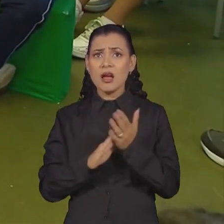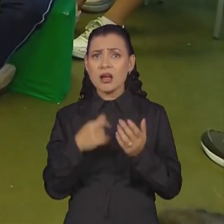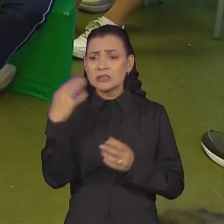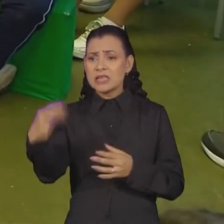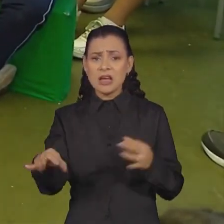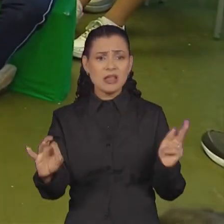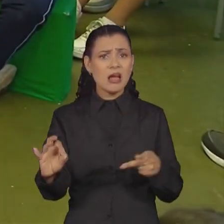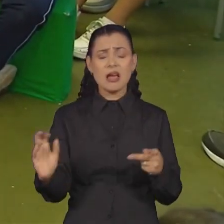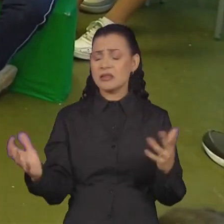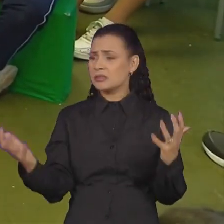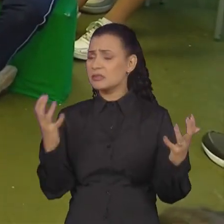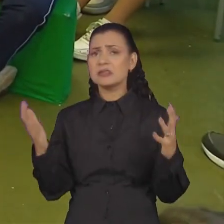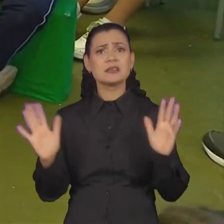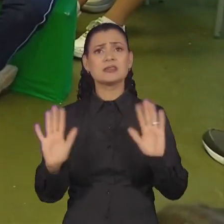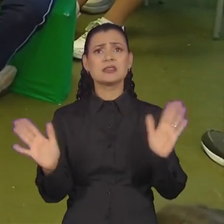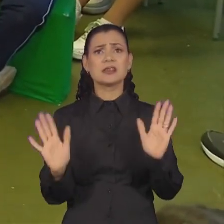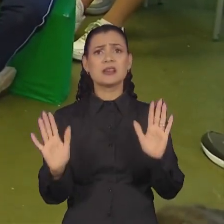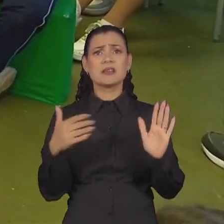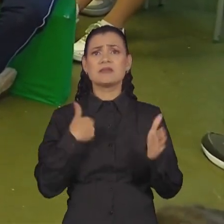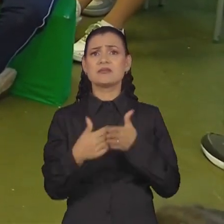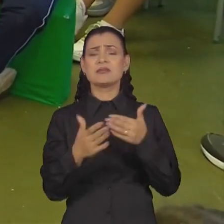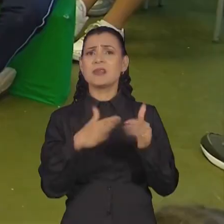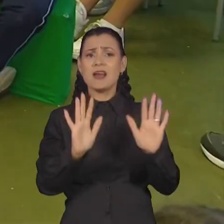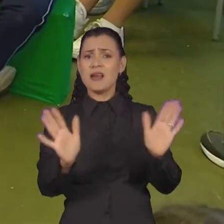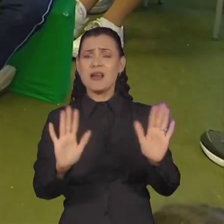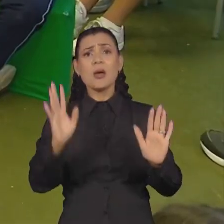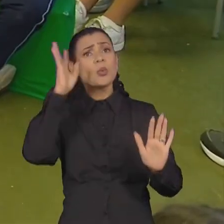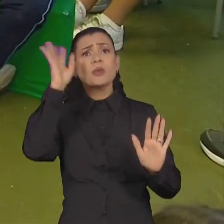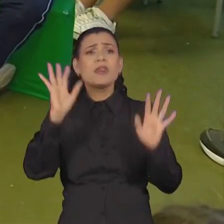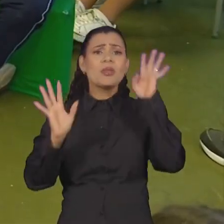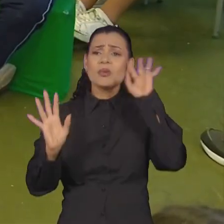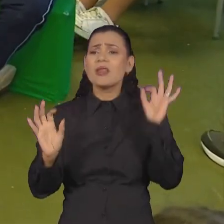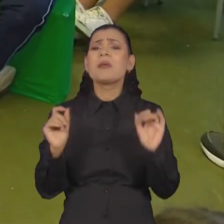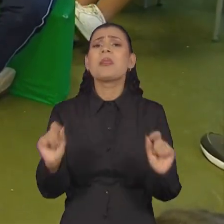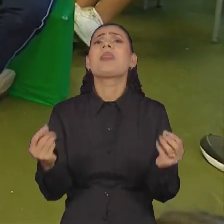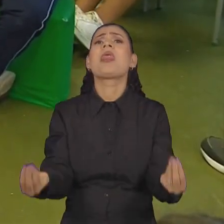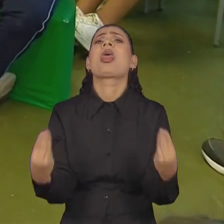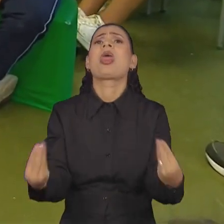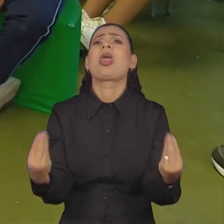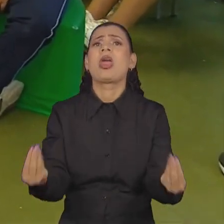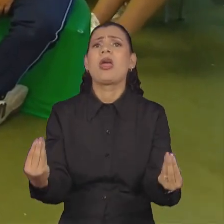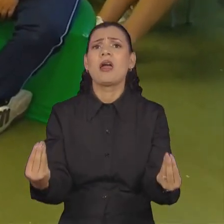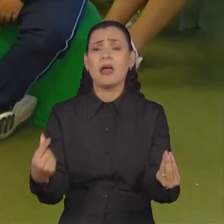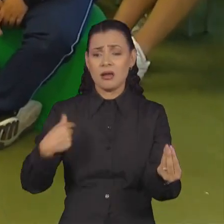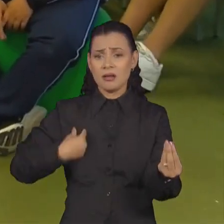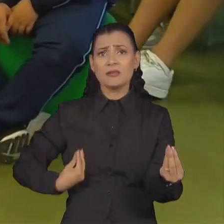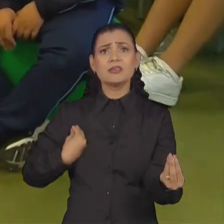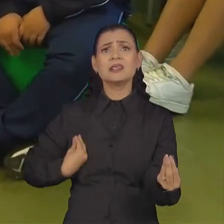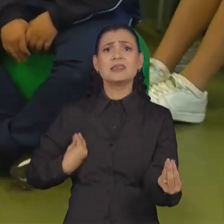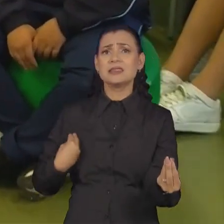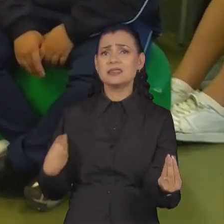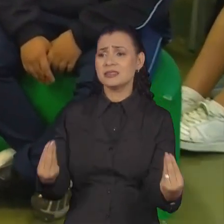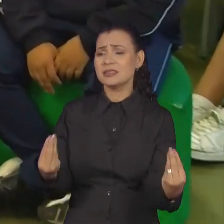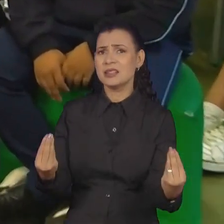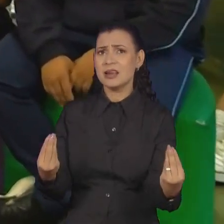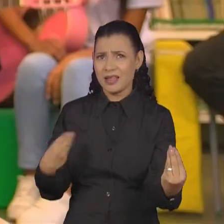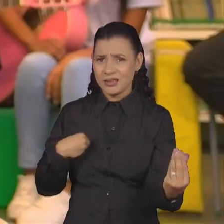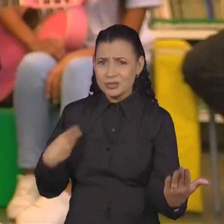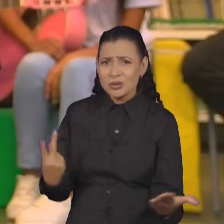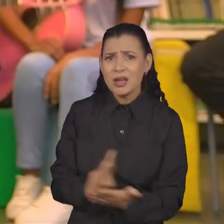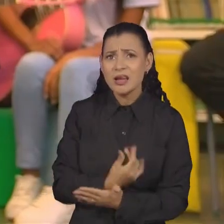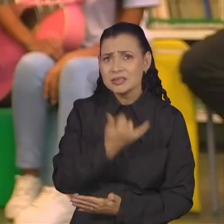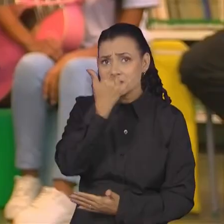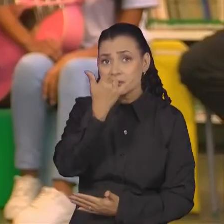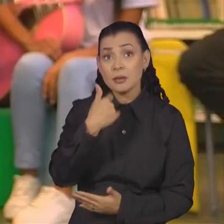se é trans ou hétero, se é gay ou incerto. Eu não entendo, pra quê? Odiar a maneira como estou vivendo? Por isso tenho pensado, será que eu tô errado? Na